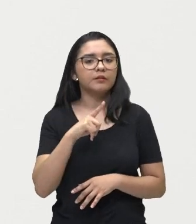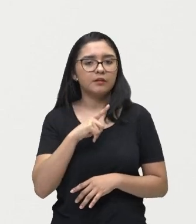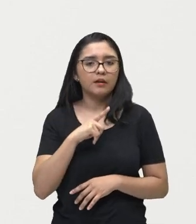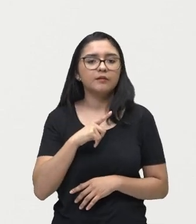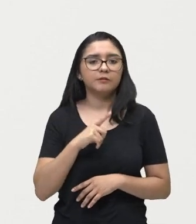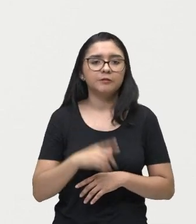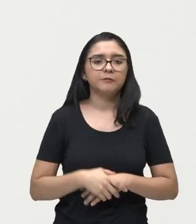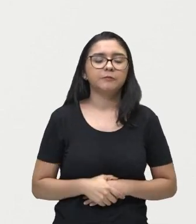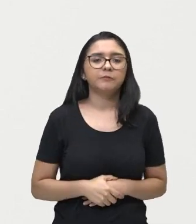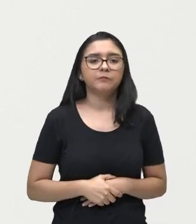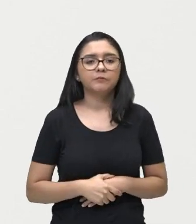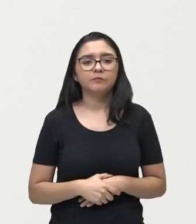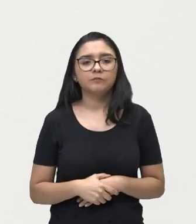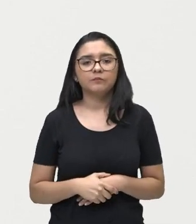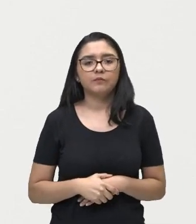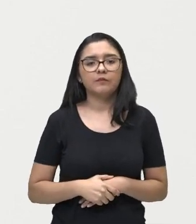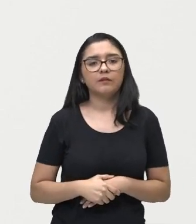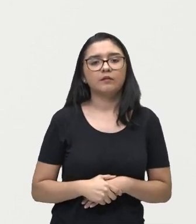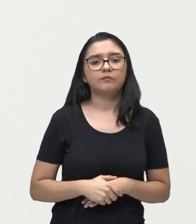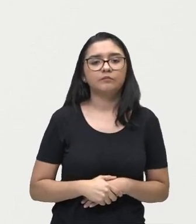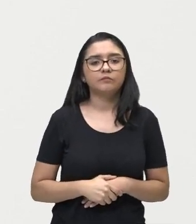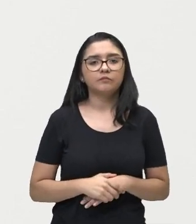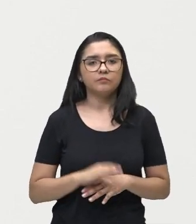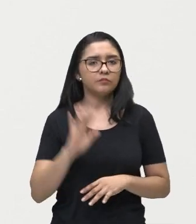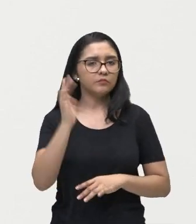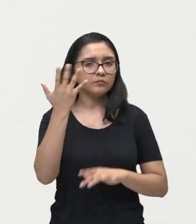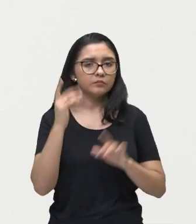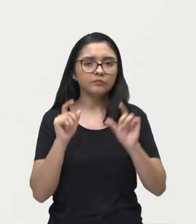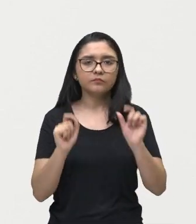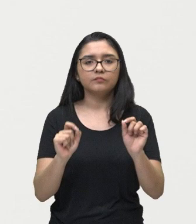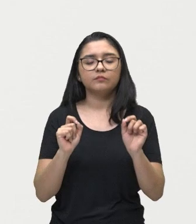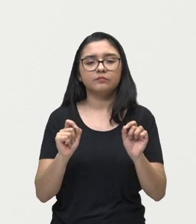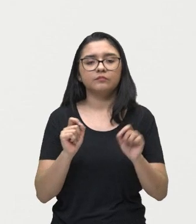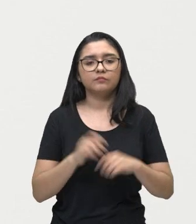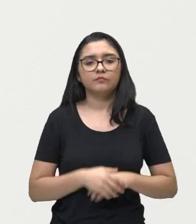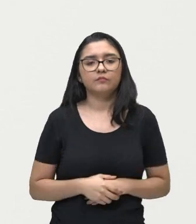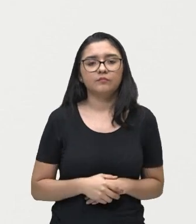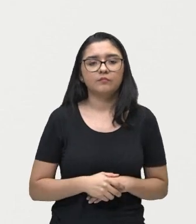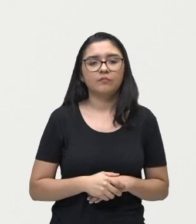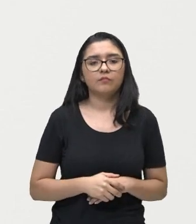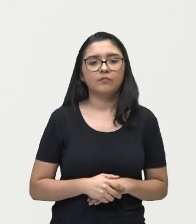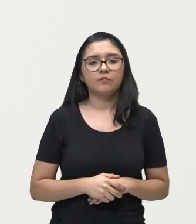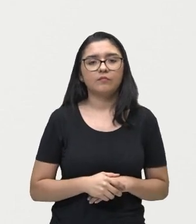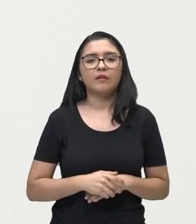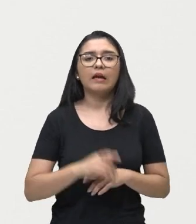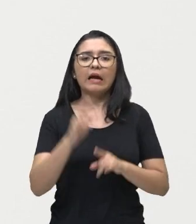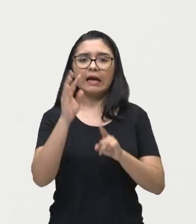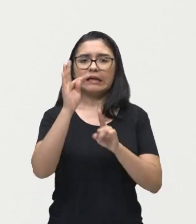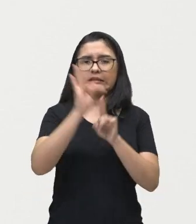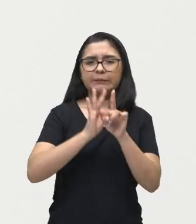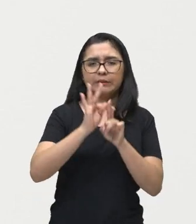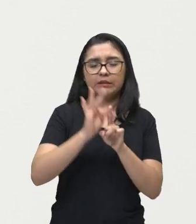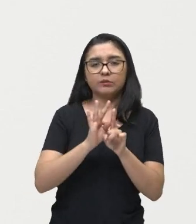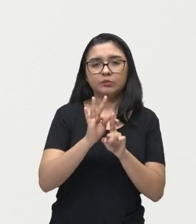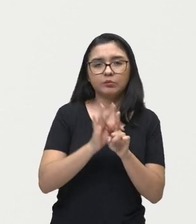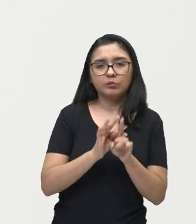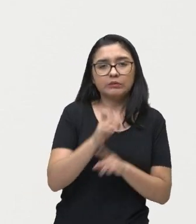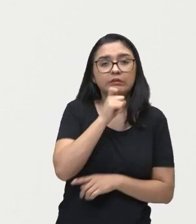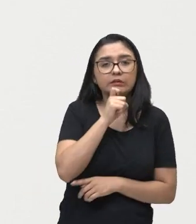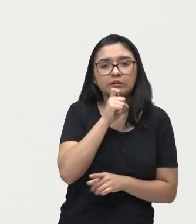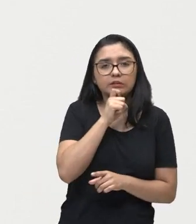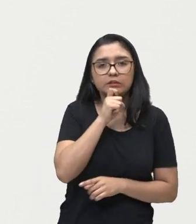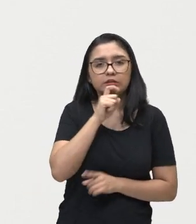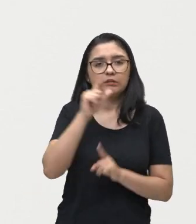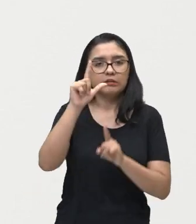os aquecedores. E acontece o quê? Quando eles têm as temperaturas muito baixas, eu